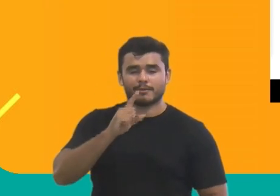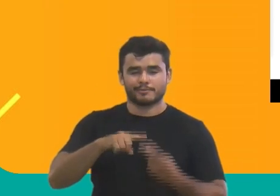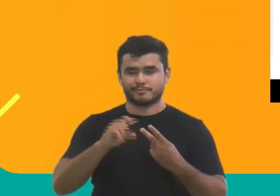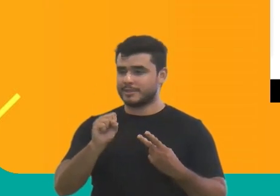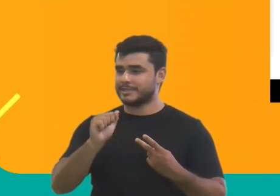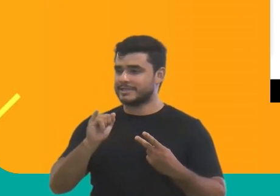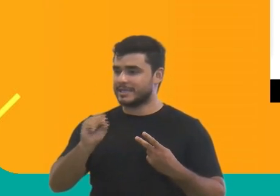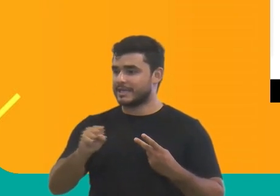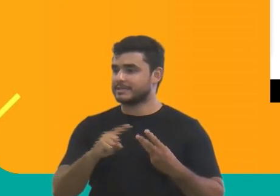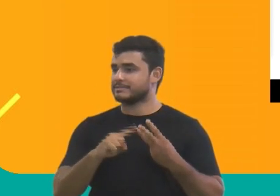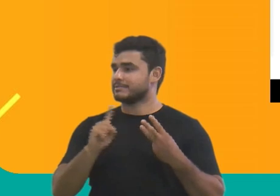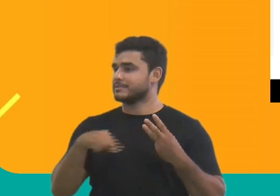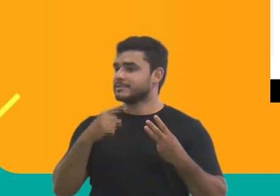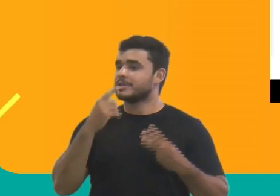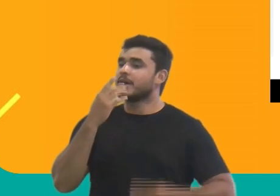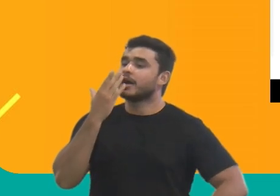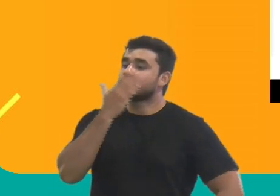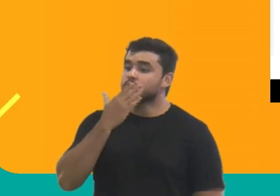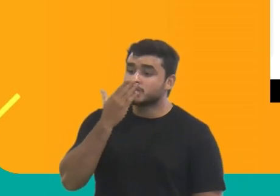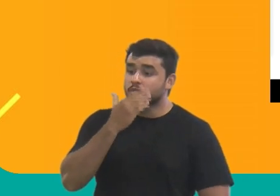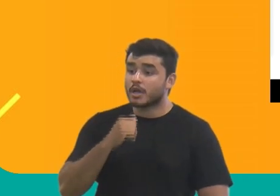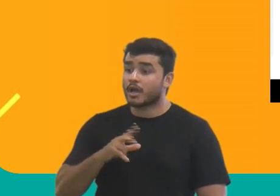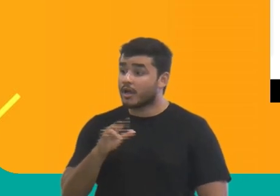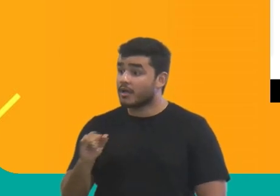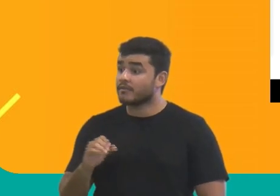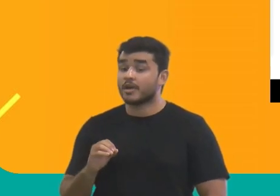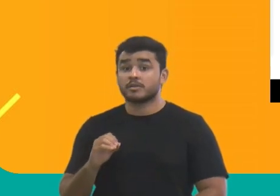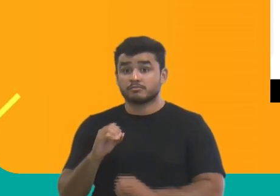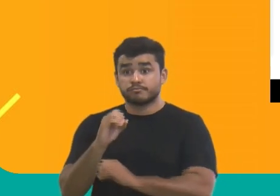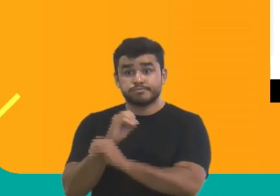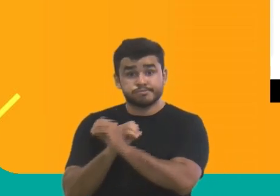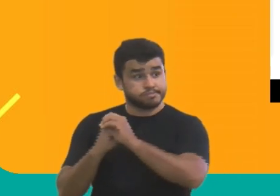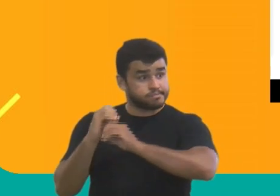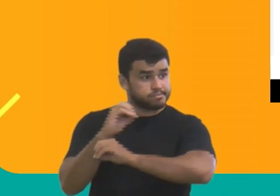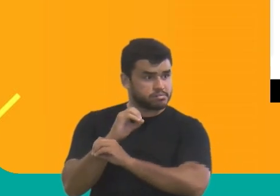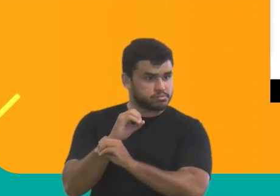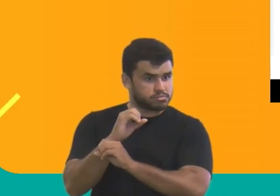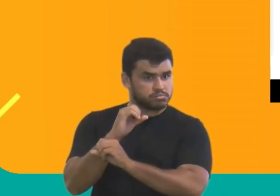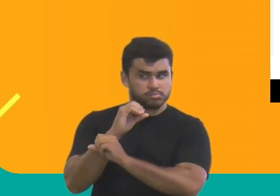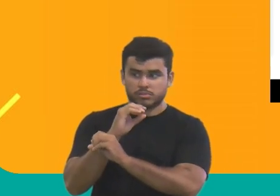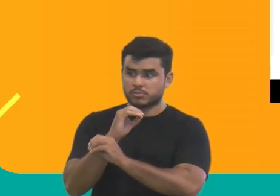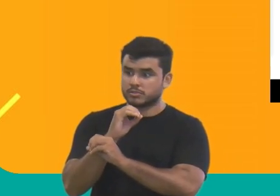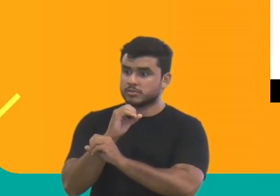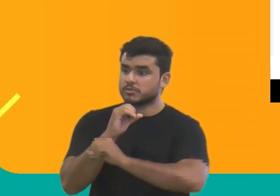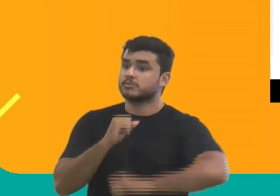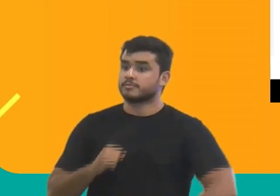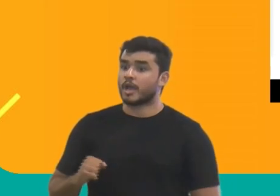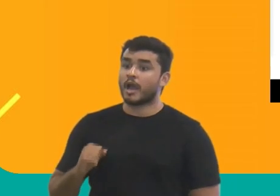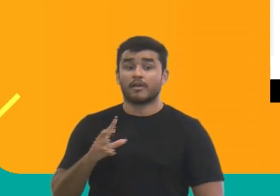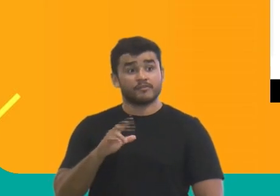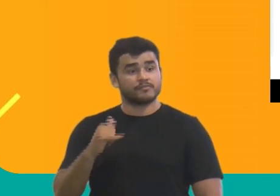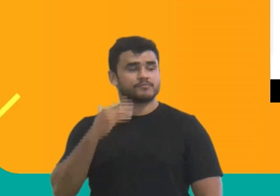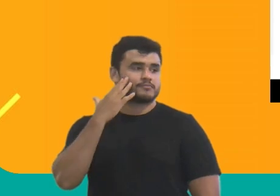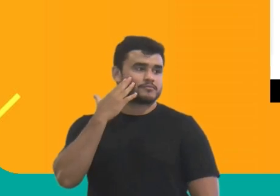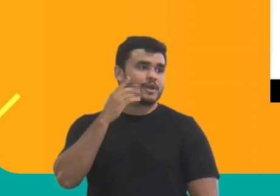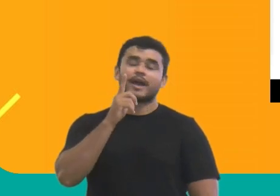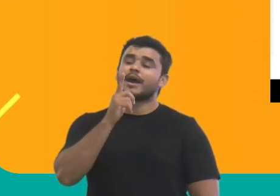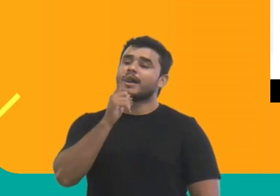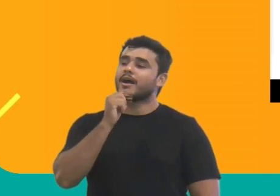pressão osmótica maior. O que vai fazer com que a água saia da célula.